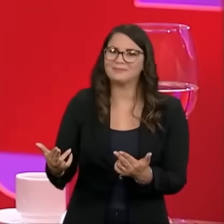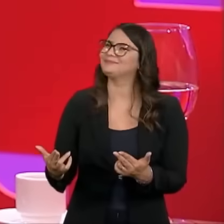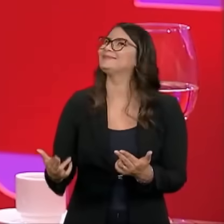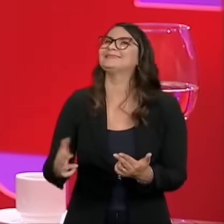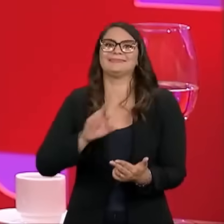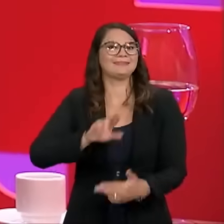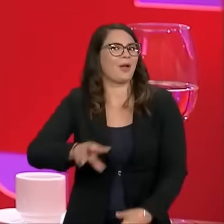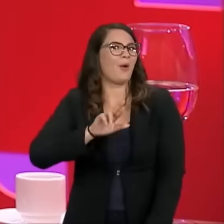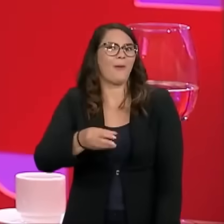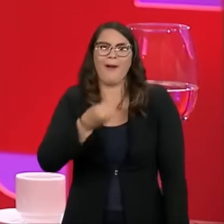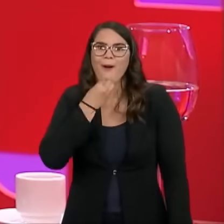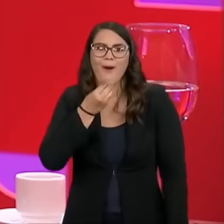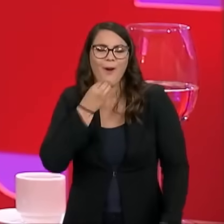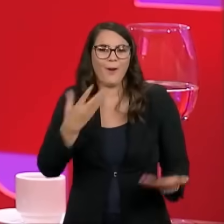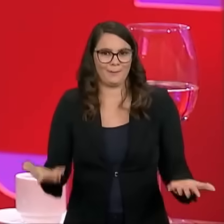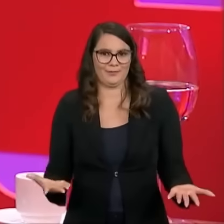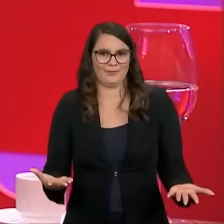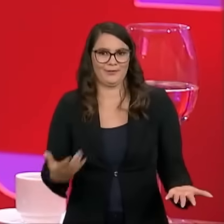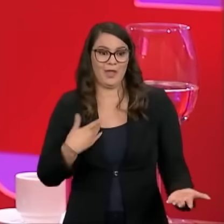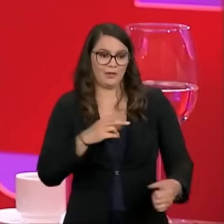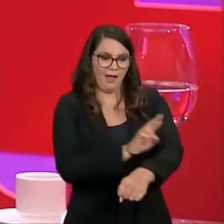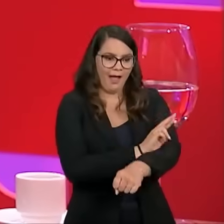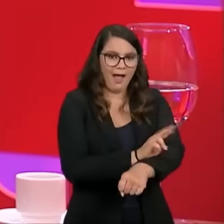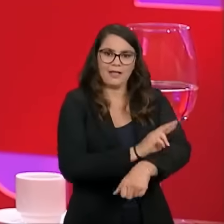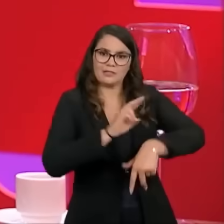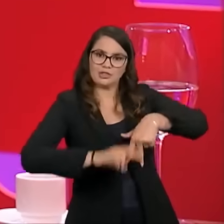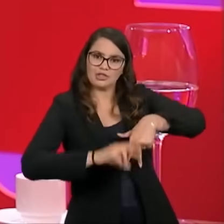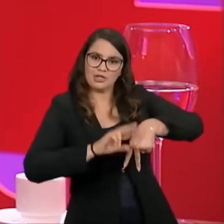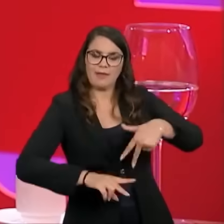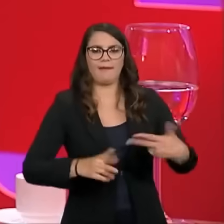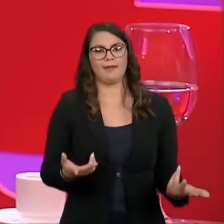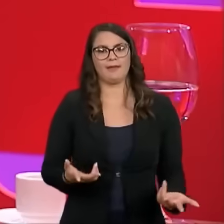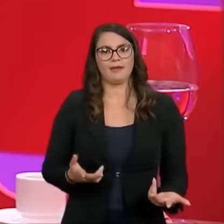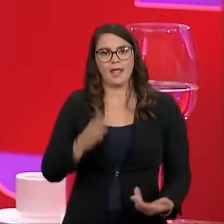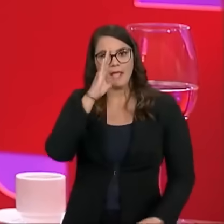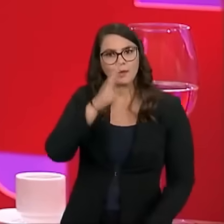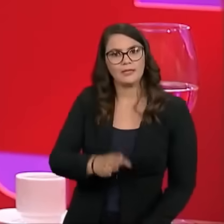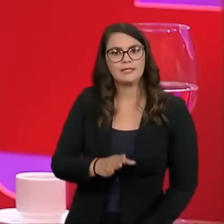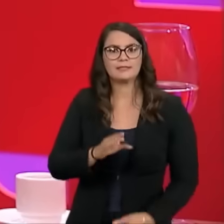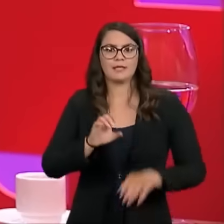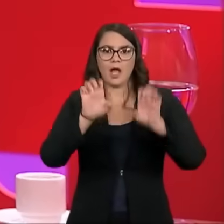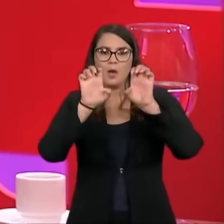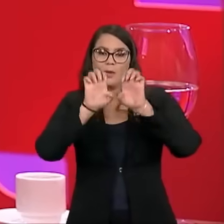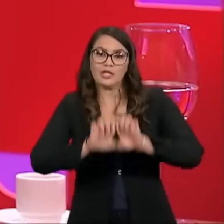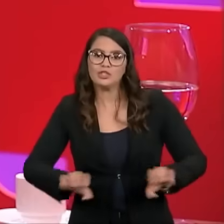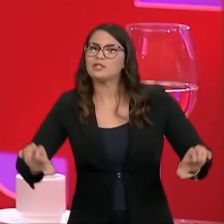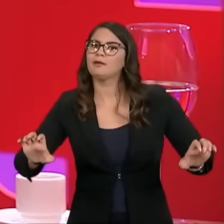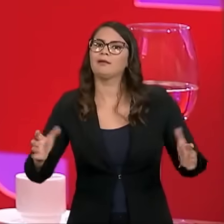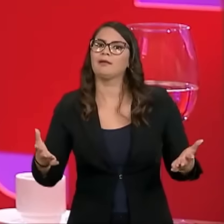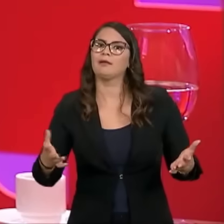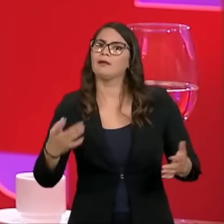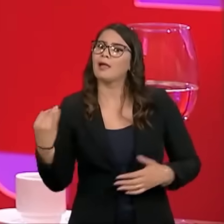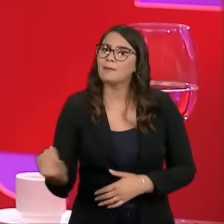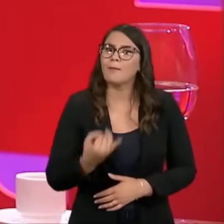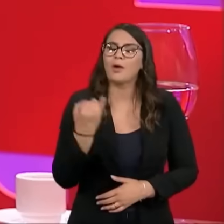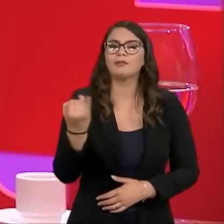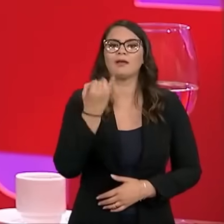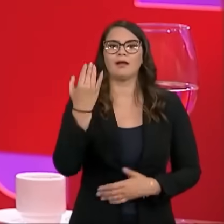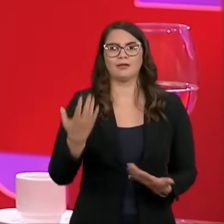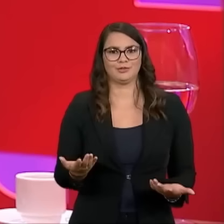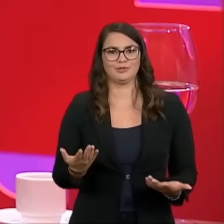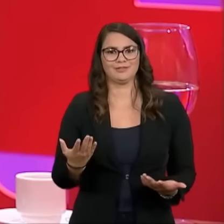obviamente que não porque o demarcador raça gênero orientação sexual etnia são extremamente importantes e